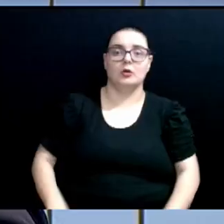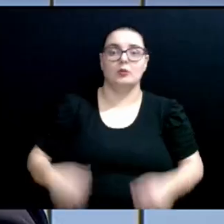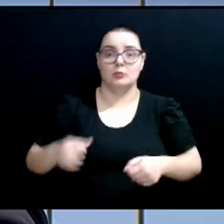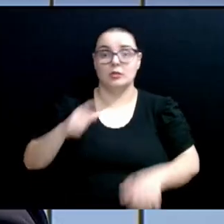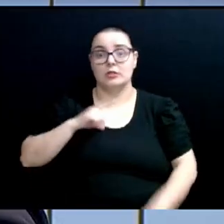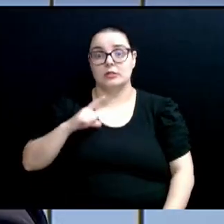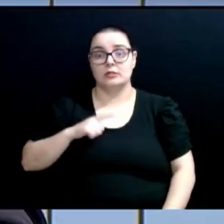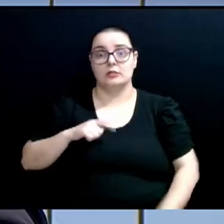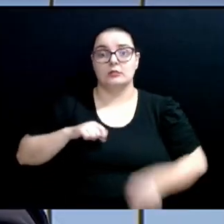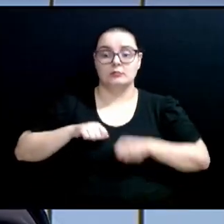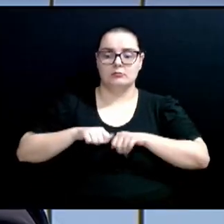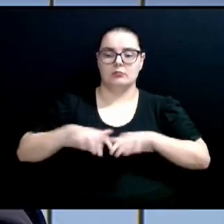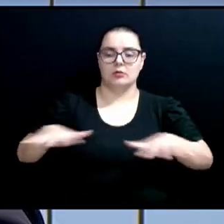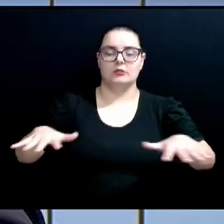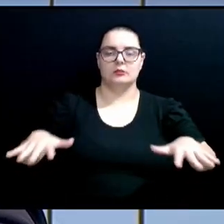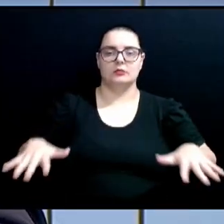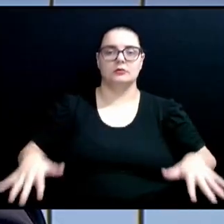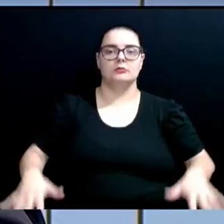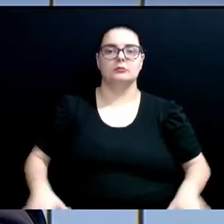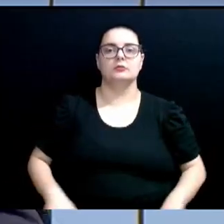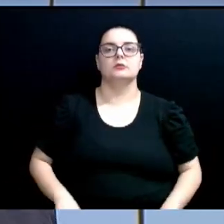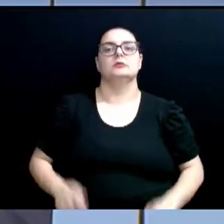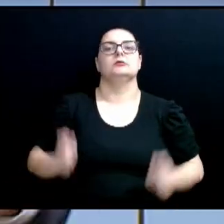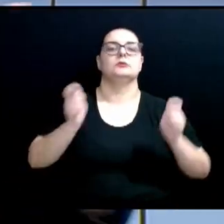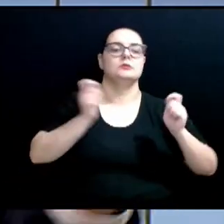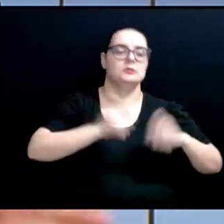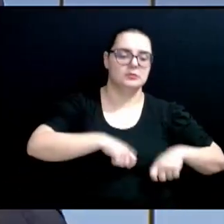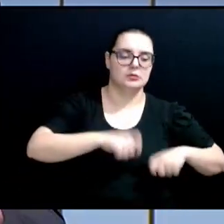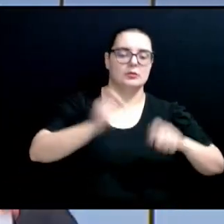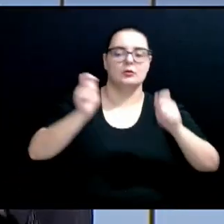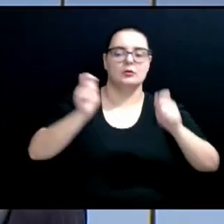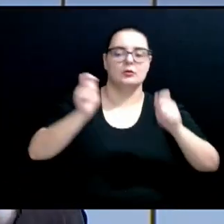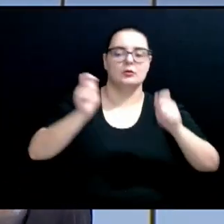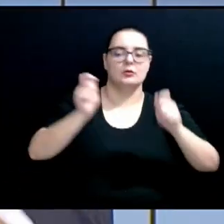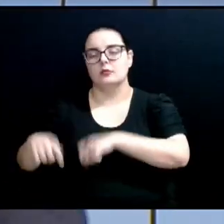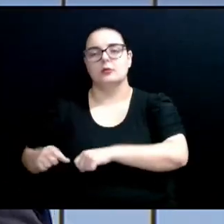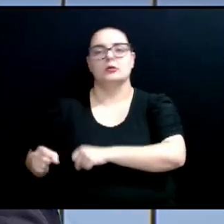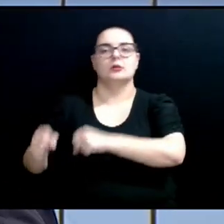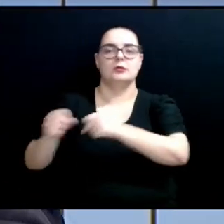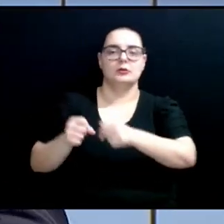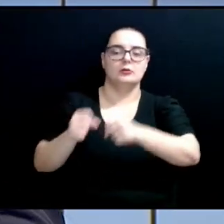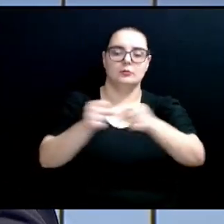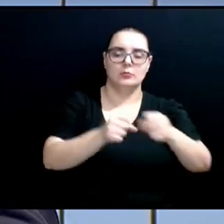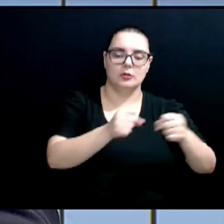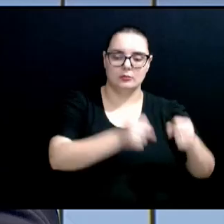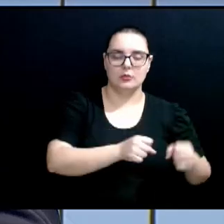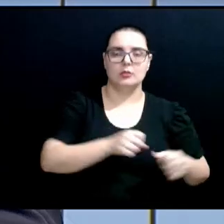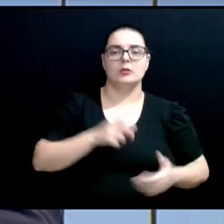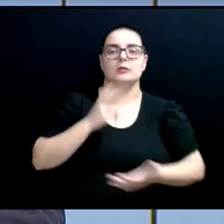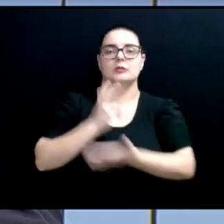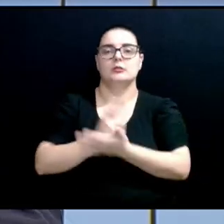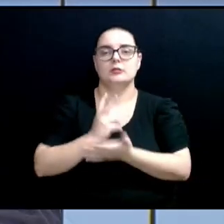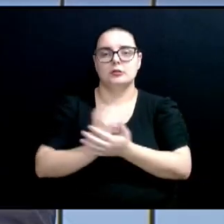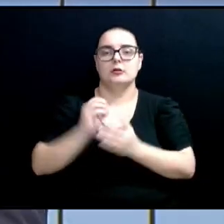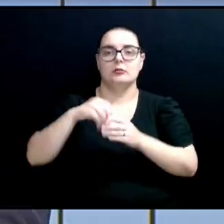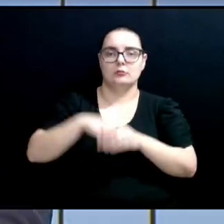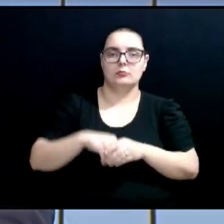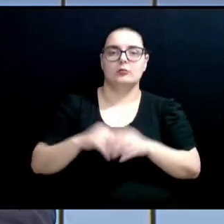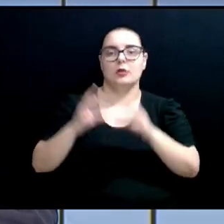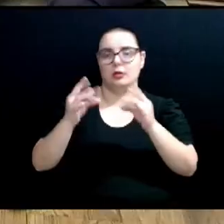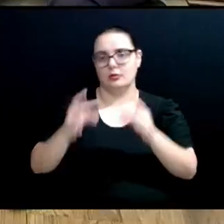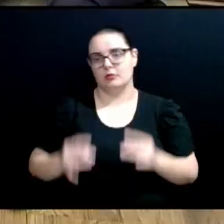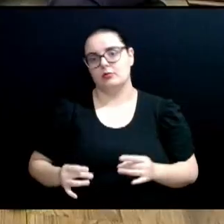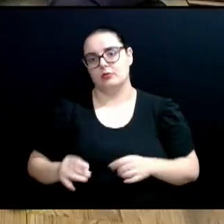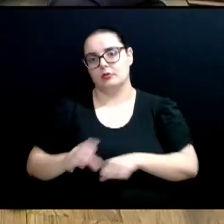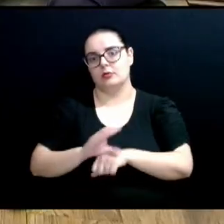pulverização das competências, dos poderes, dentro, claro, sempre daquilo que dispõe a Constituição